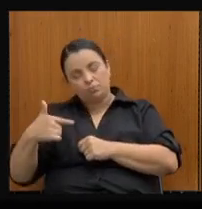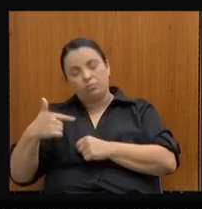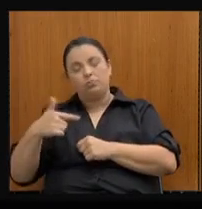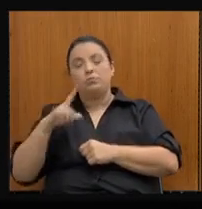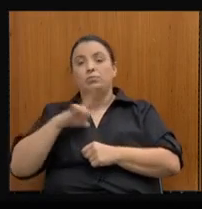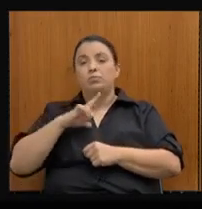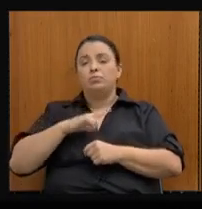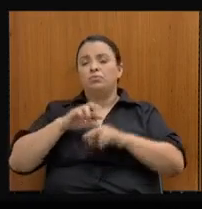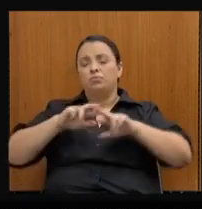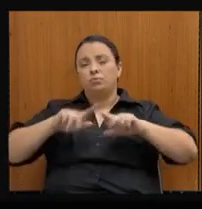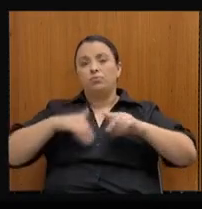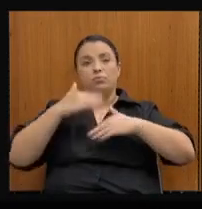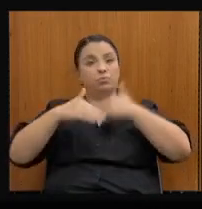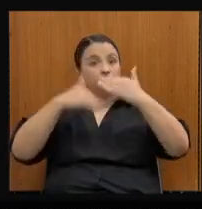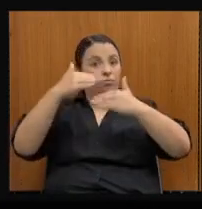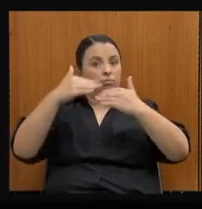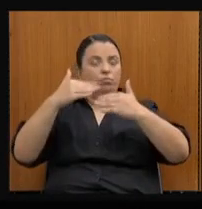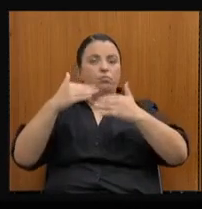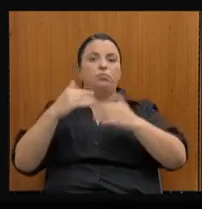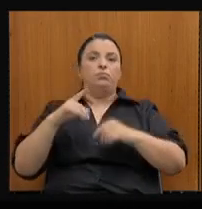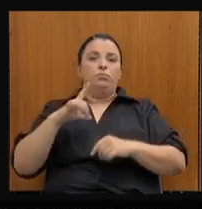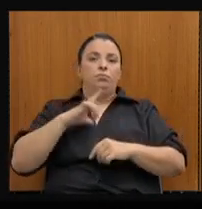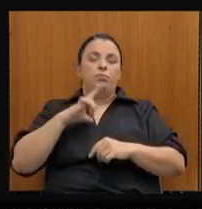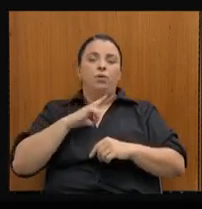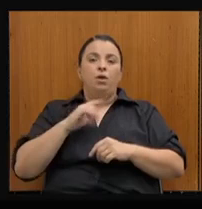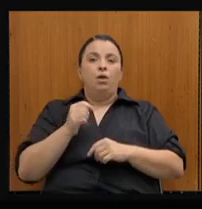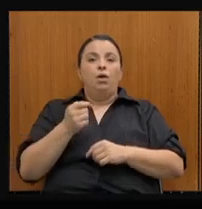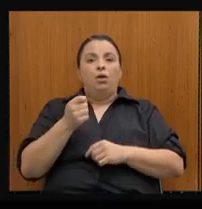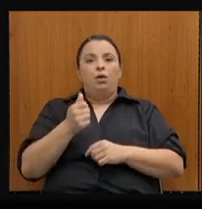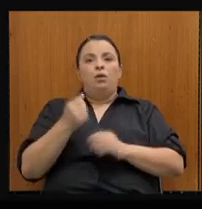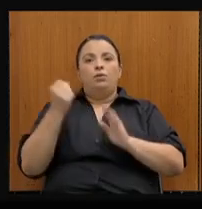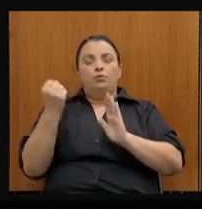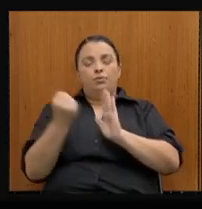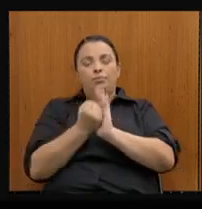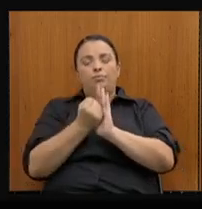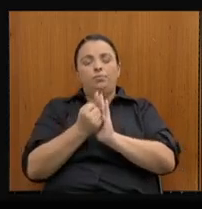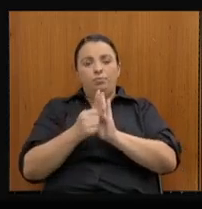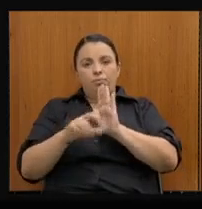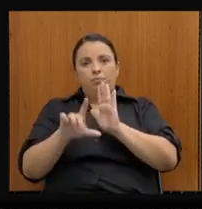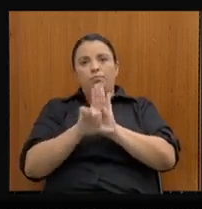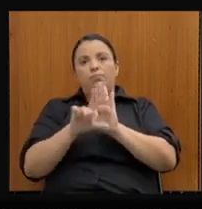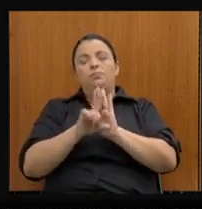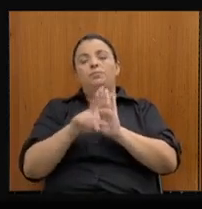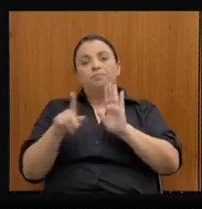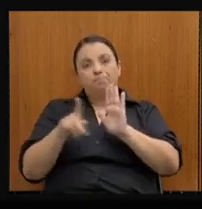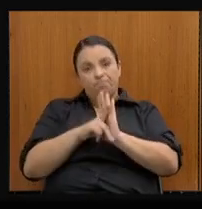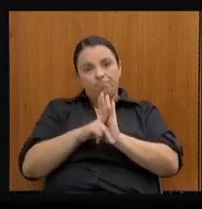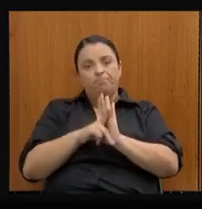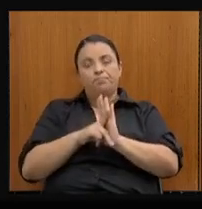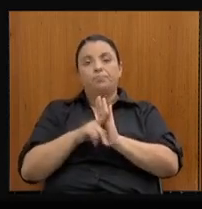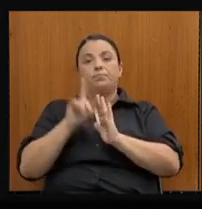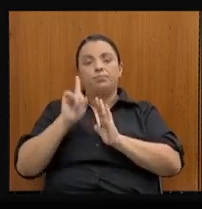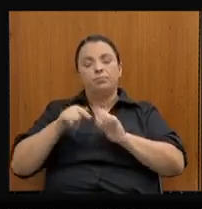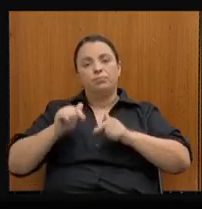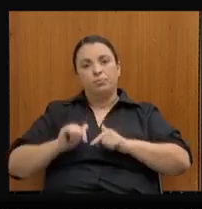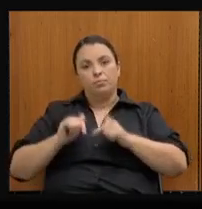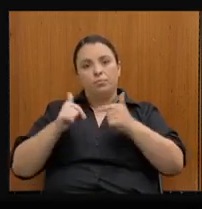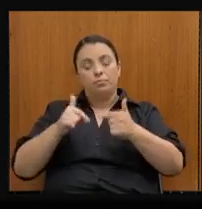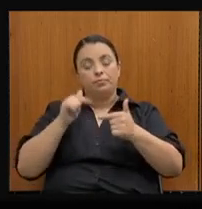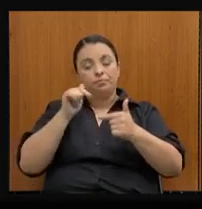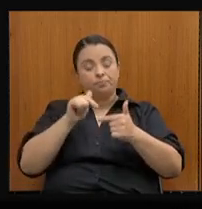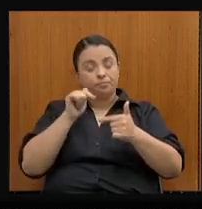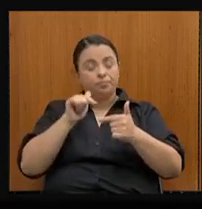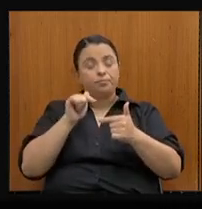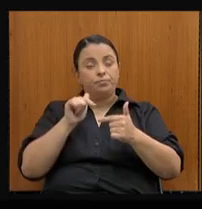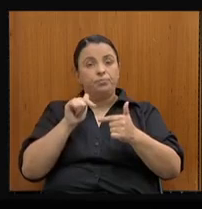conseguir um Marco legal próprio para imprimir geração distribuída Então são ações nesse sentido que a gente